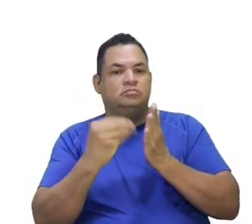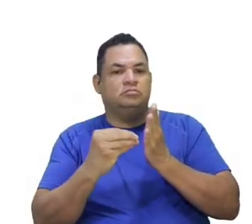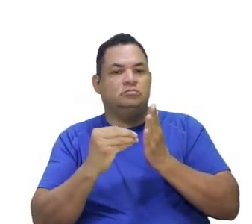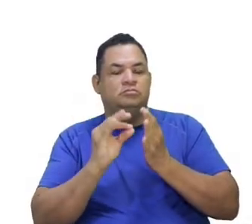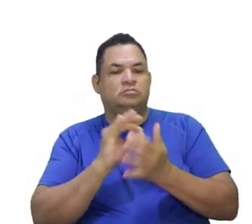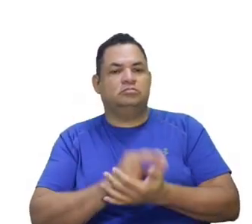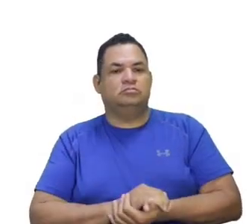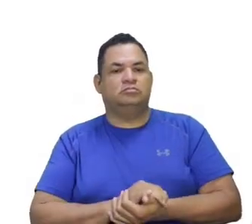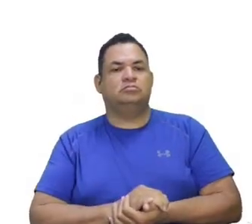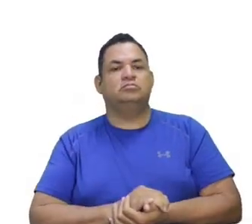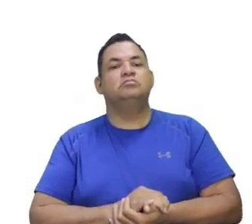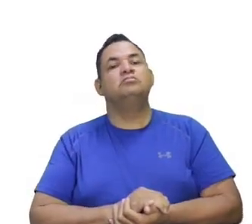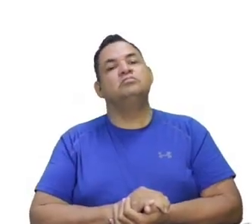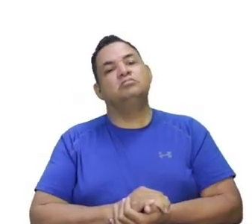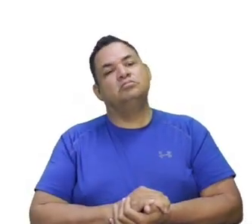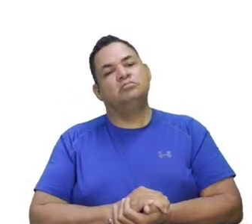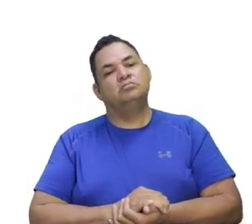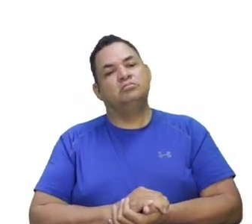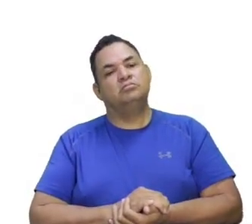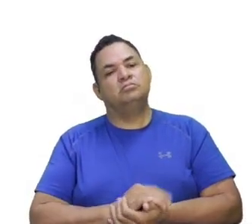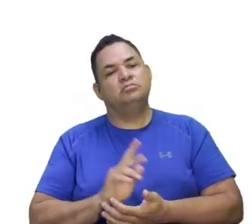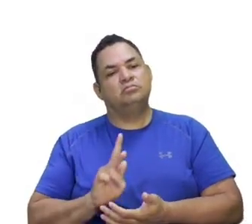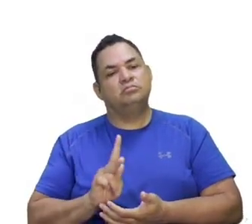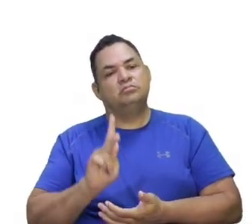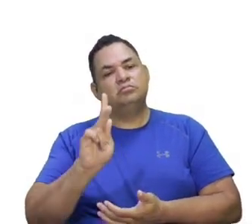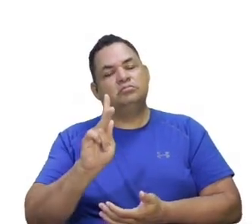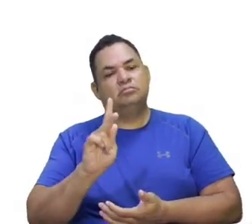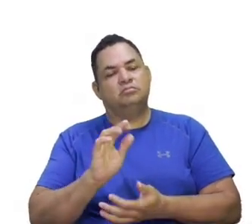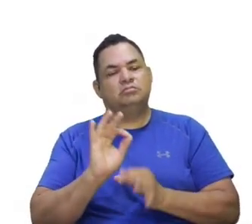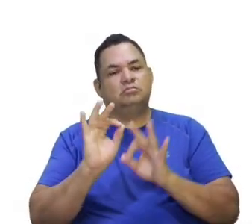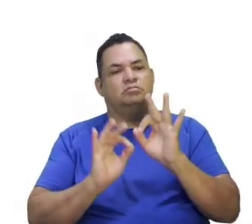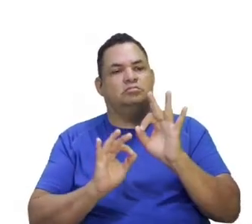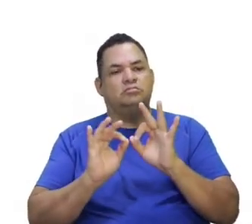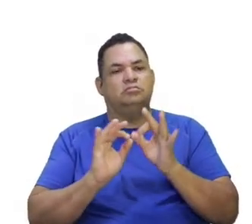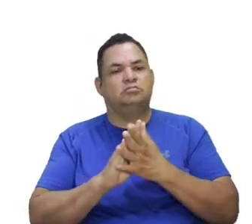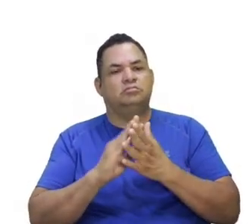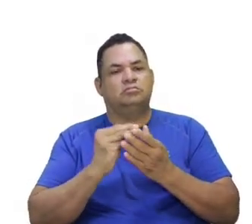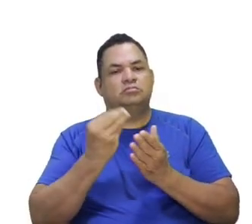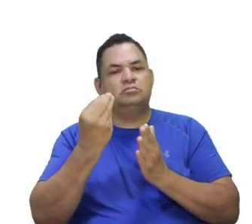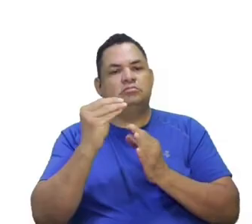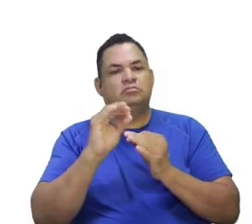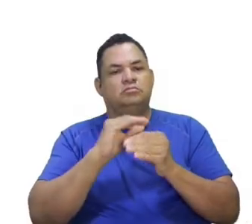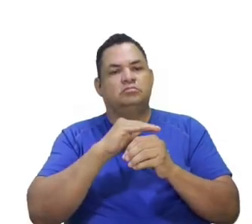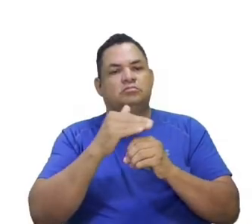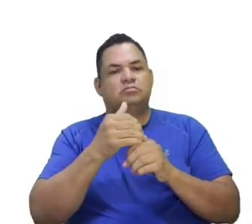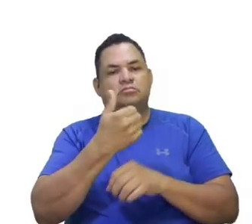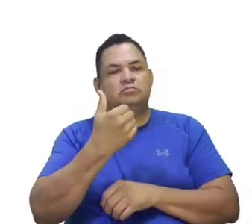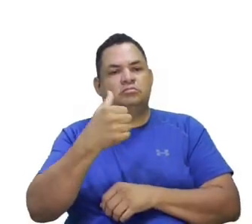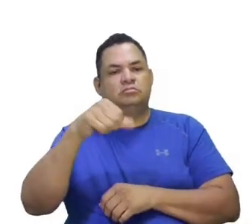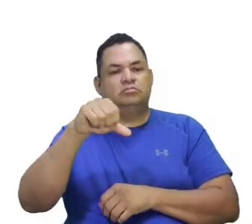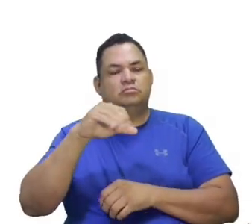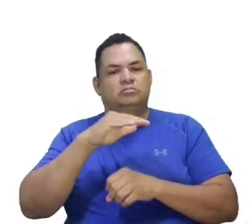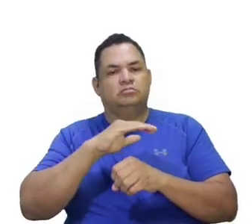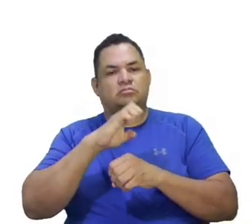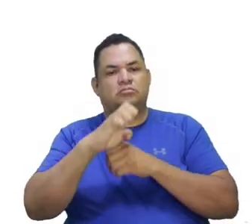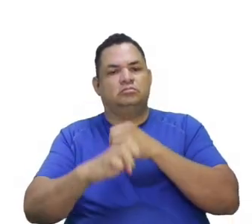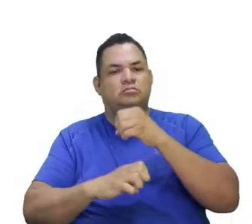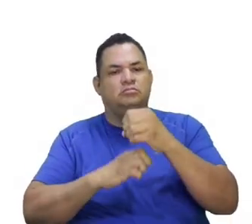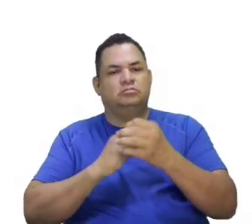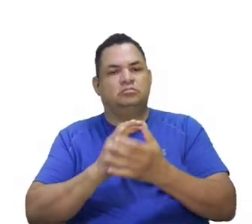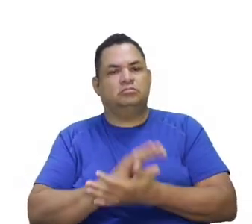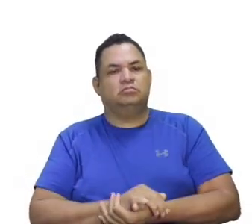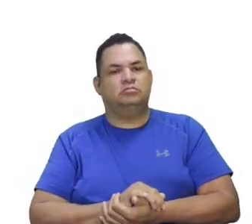Então vamos para o potássio, o átomo neutro. O que eu vou fazer? Vou distribuir os 19 elétrons que ele